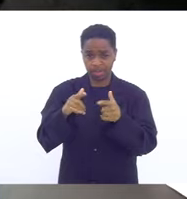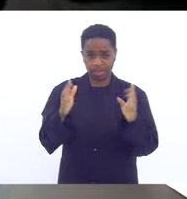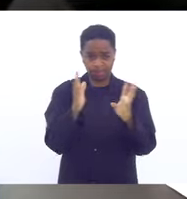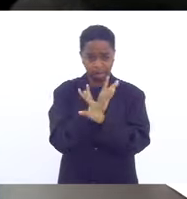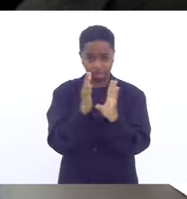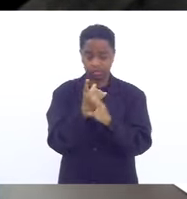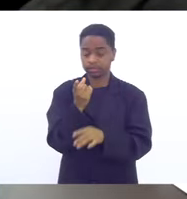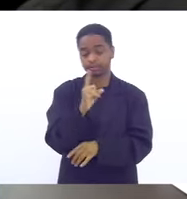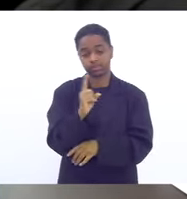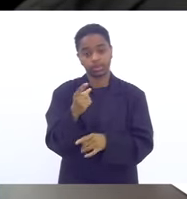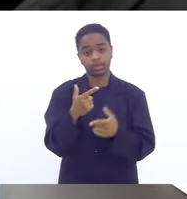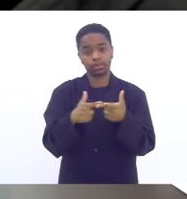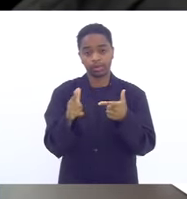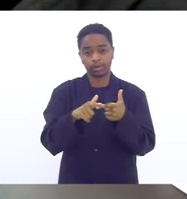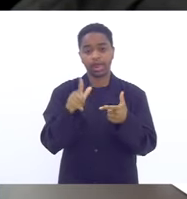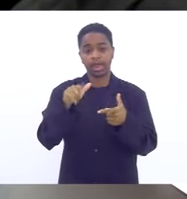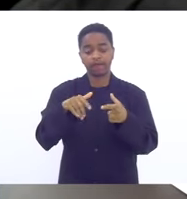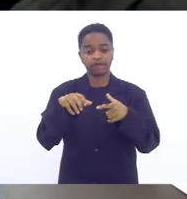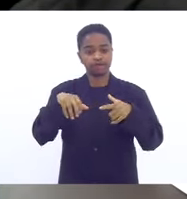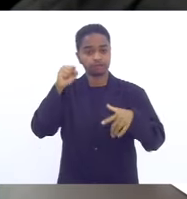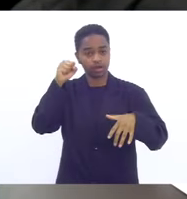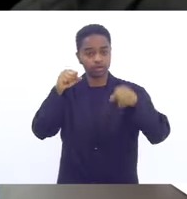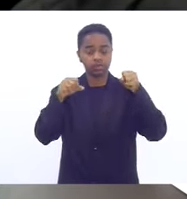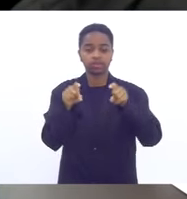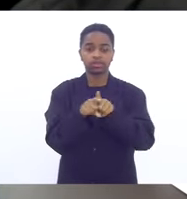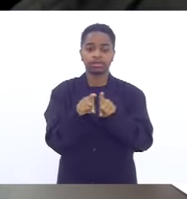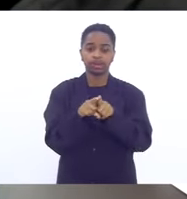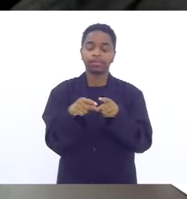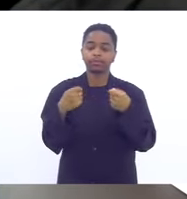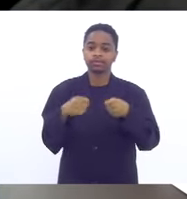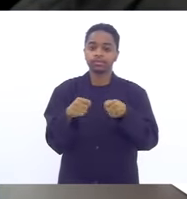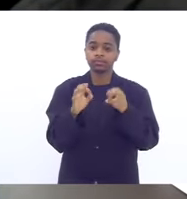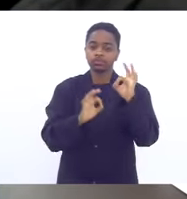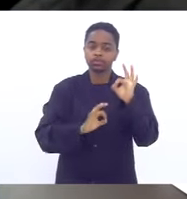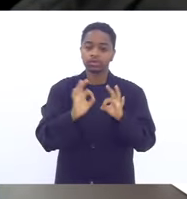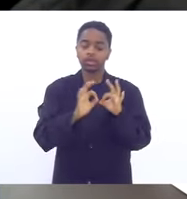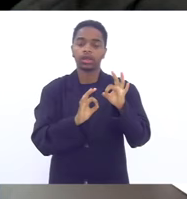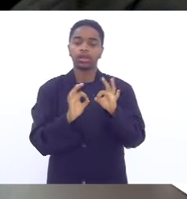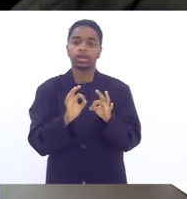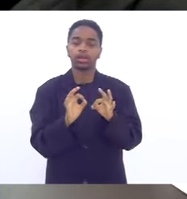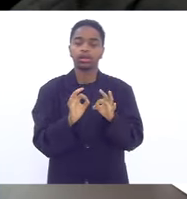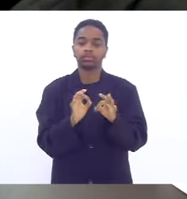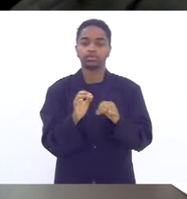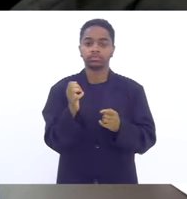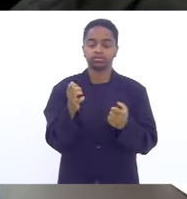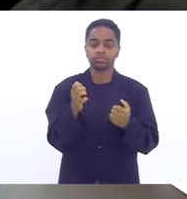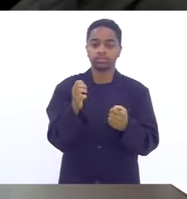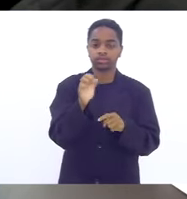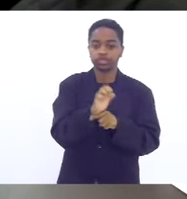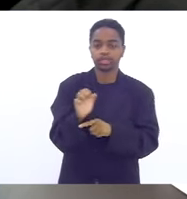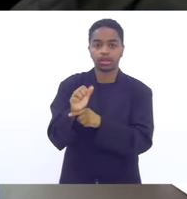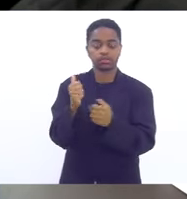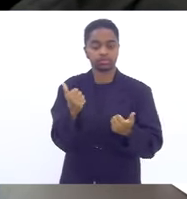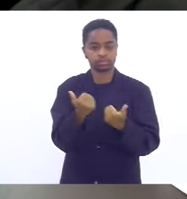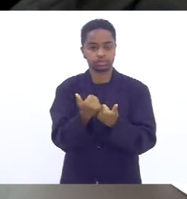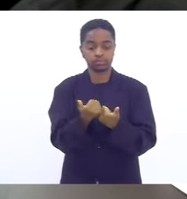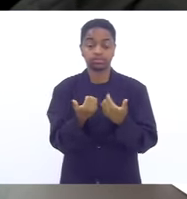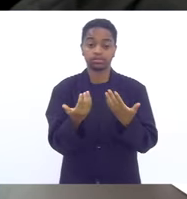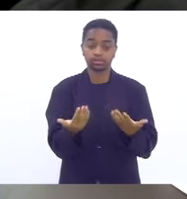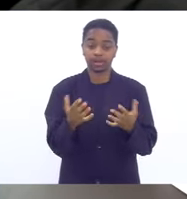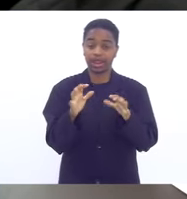energia e a necessidade que a gente teve de mobilizar os recursos da Força do Estado para dar o apoio. Diante dessa